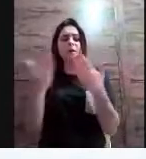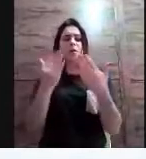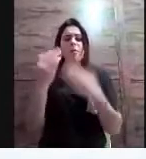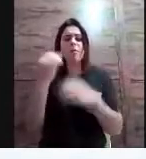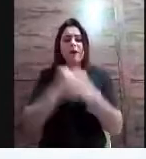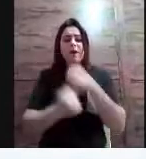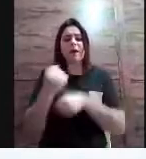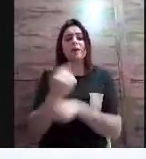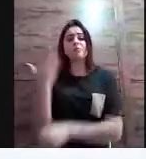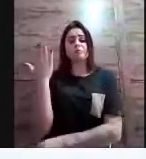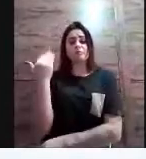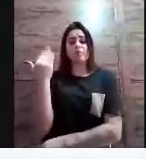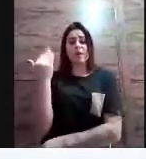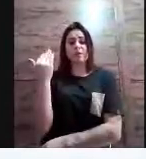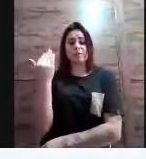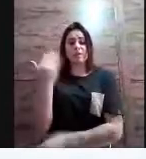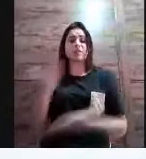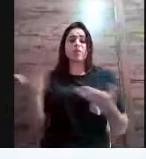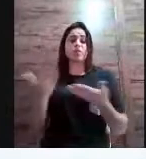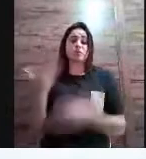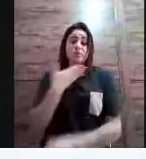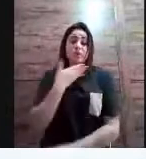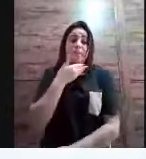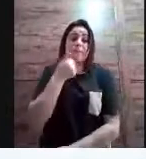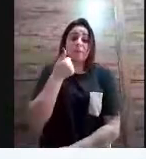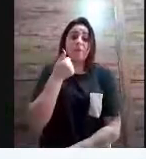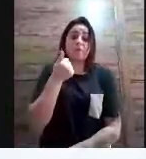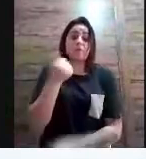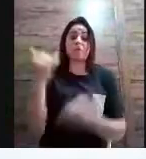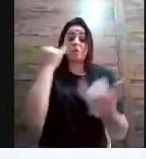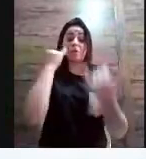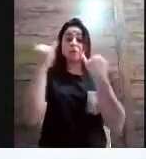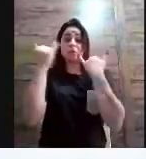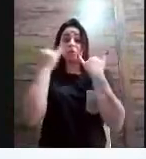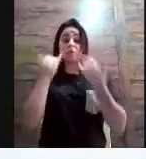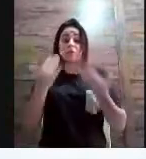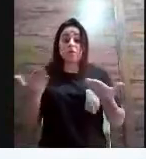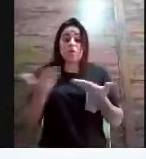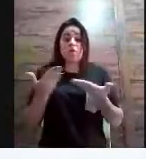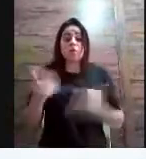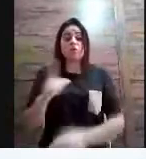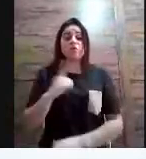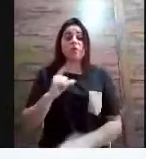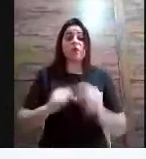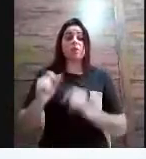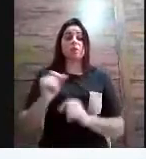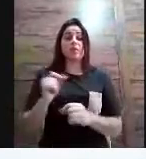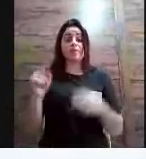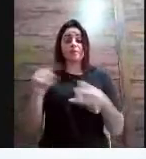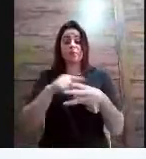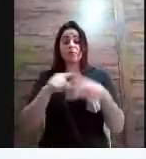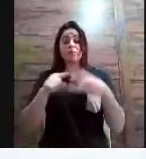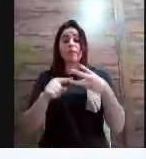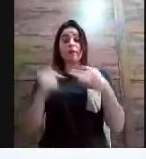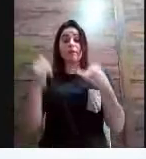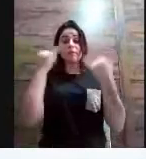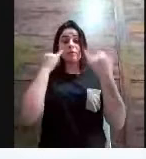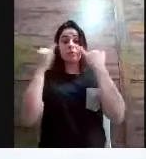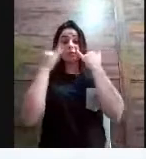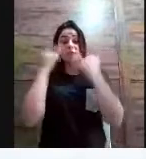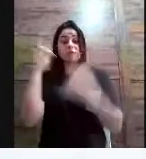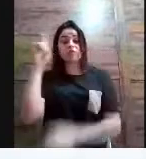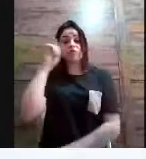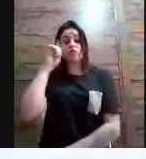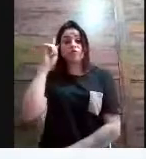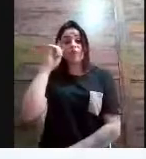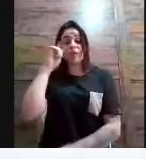do município de Curitiba me passou foi que nós temos 3 notificações para casos de HIV para uma de